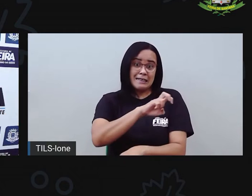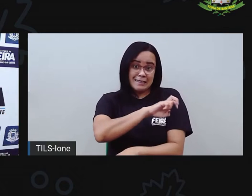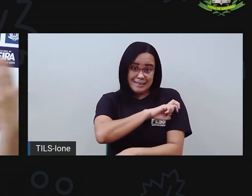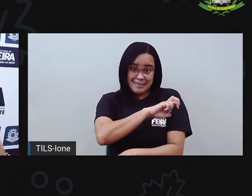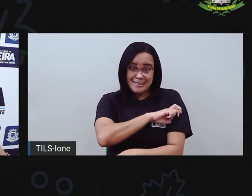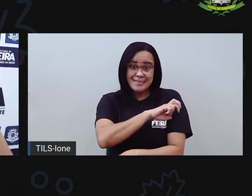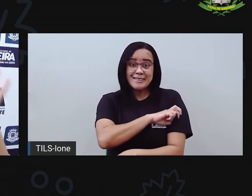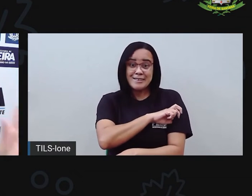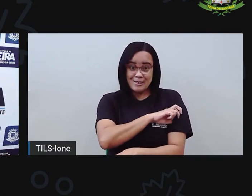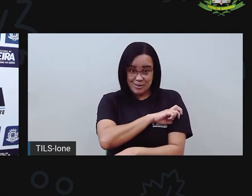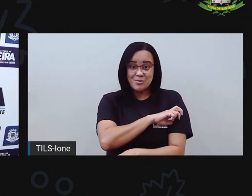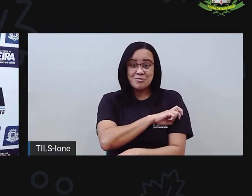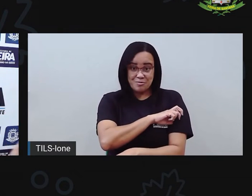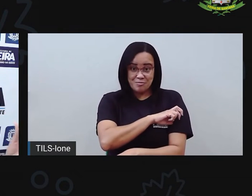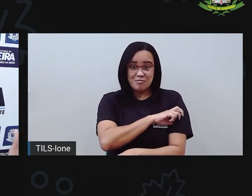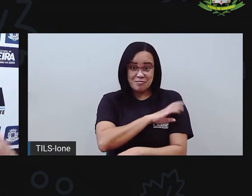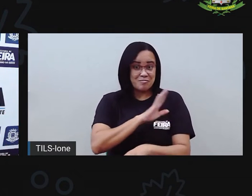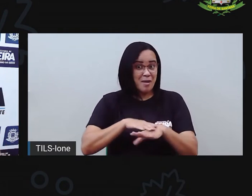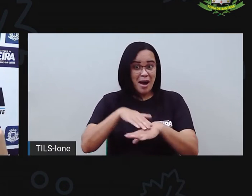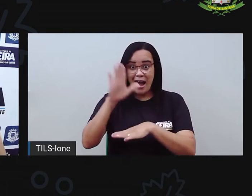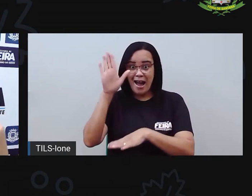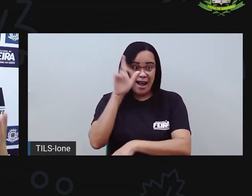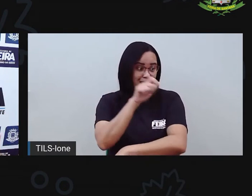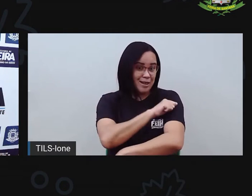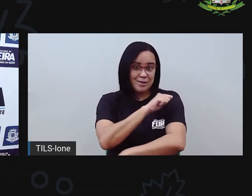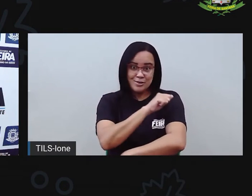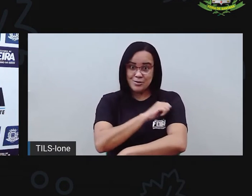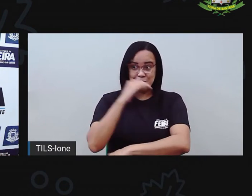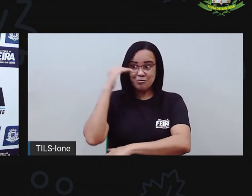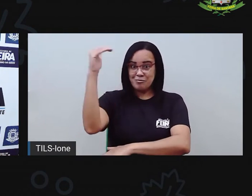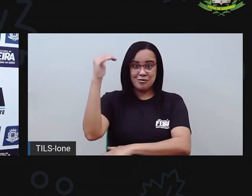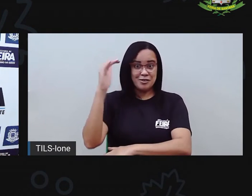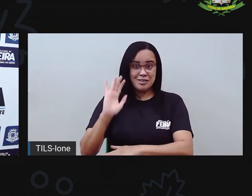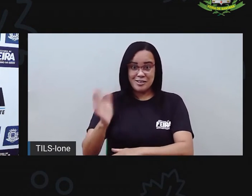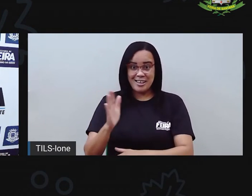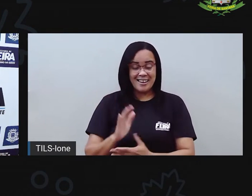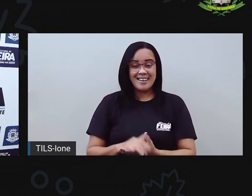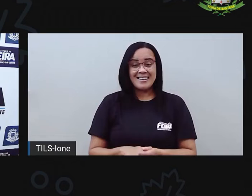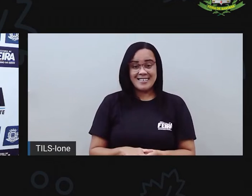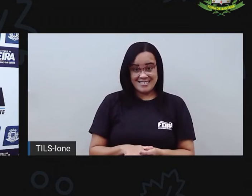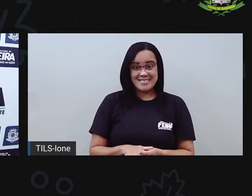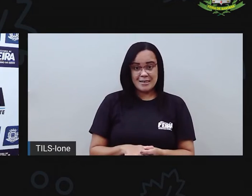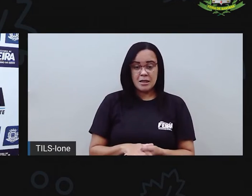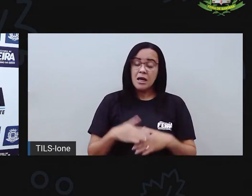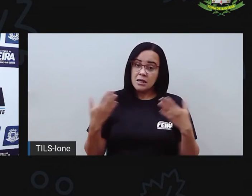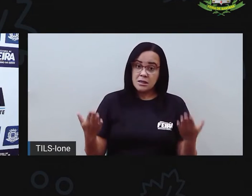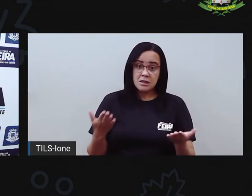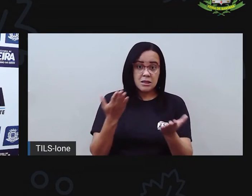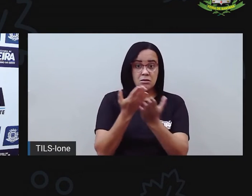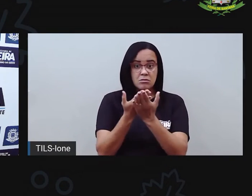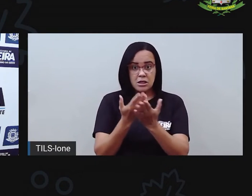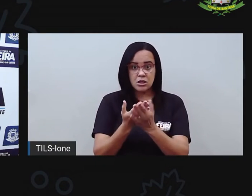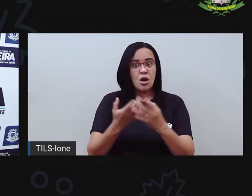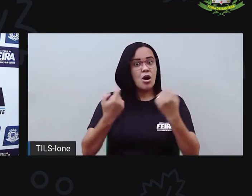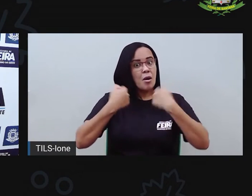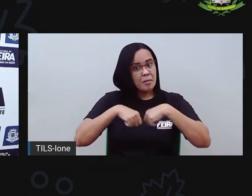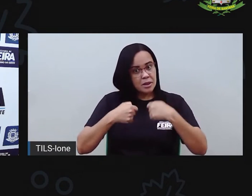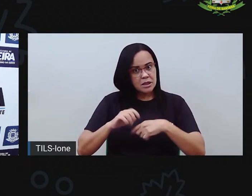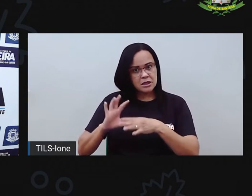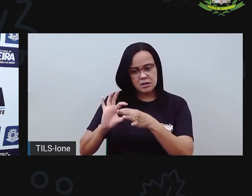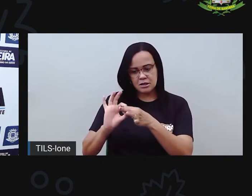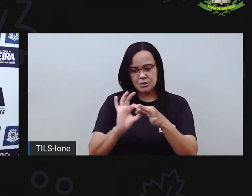quinto ano, que é maior que todos eles, né? Então, lá na escola, essas turmas vão ter que aprender a conviver juntos,